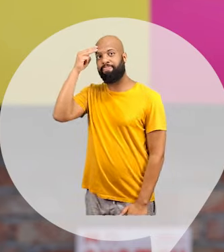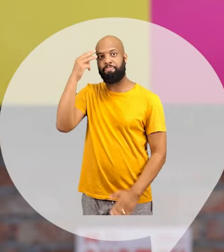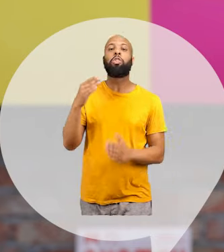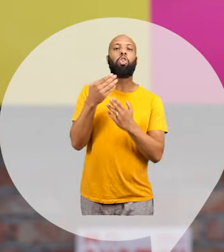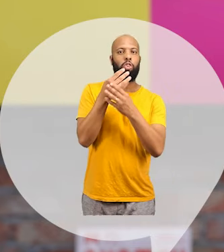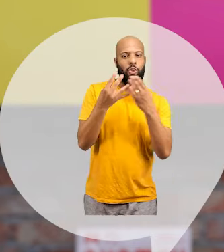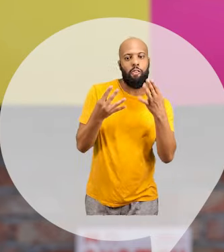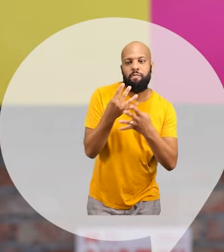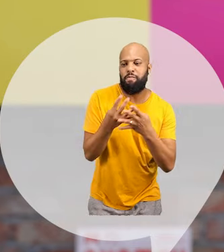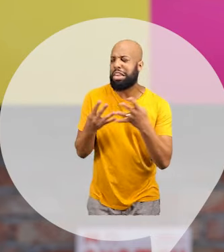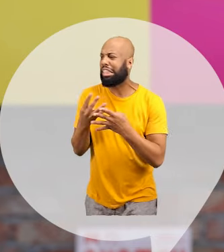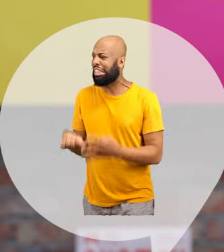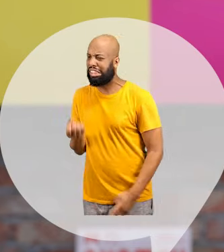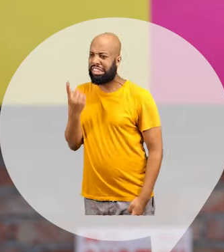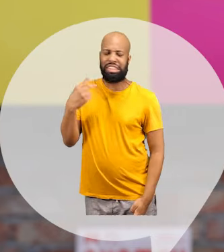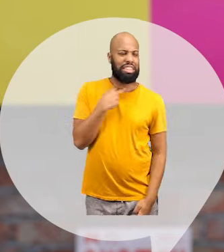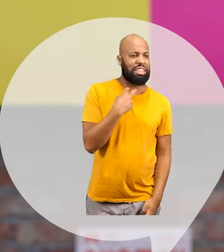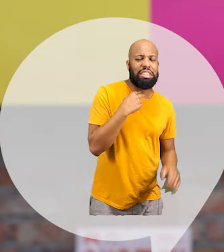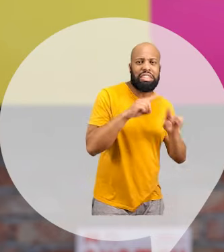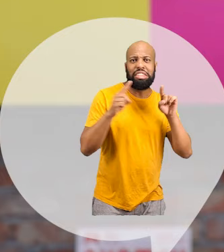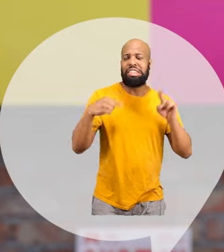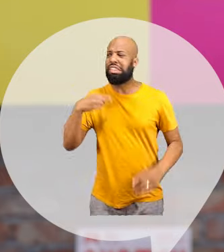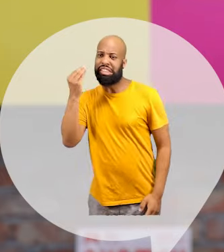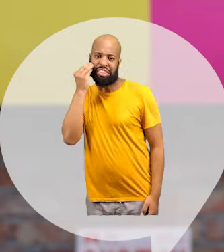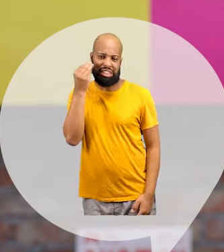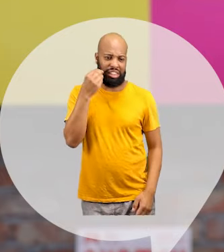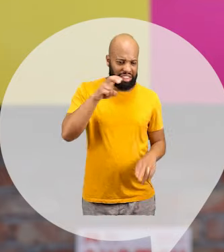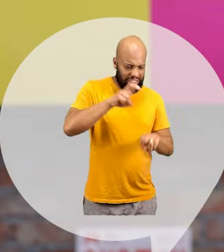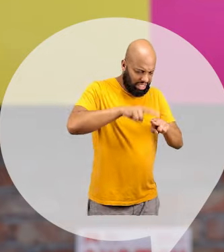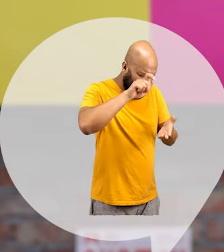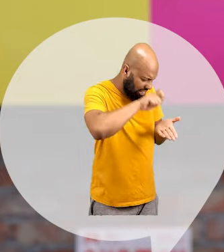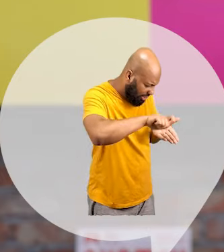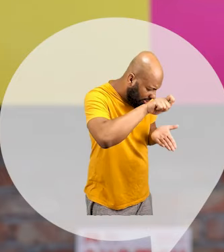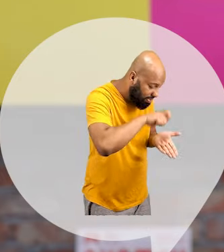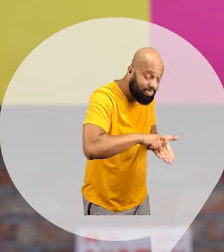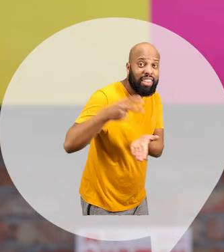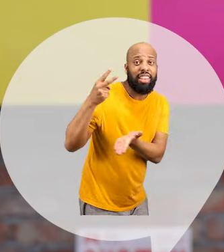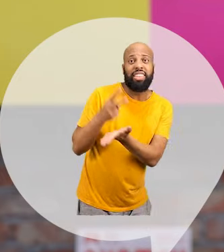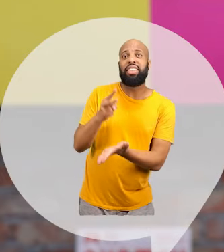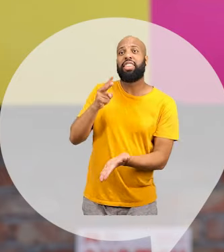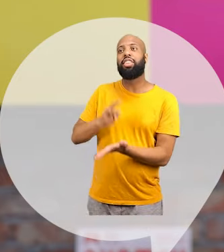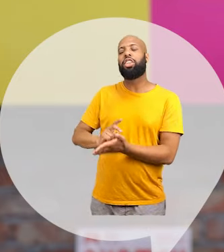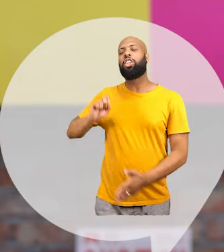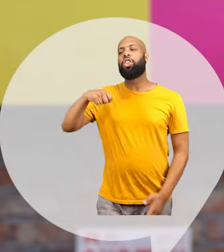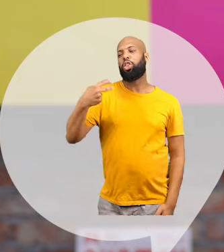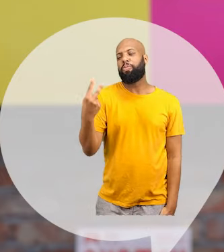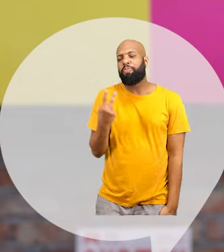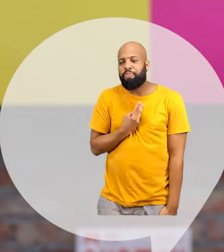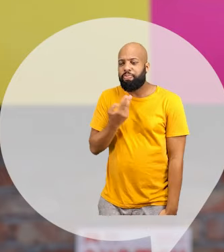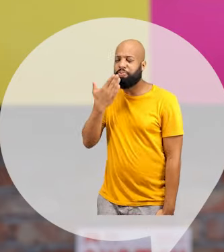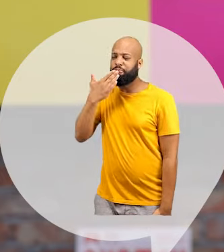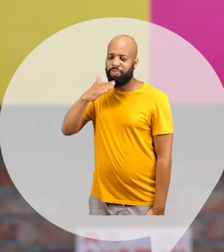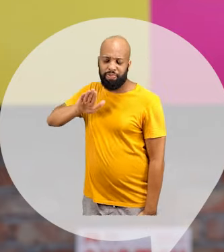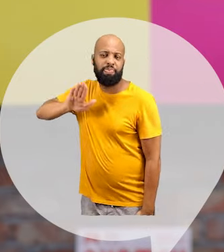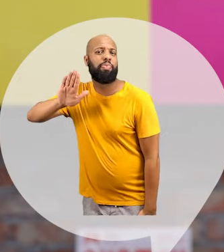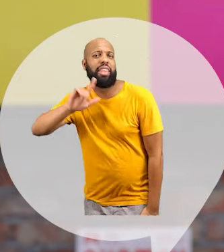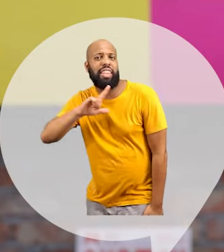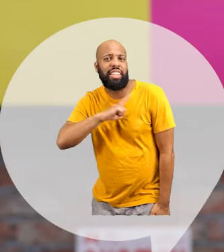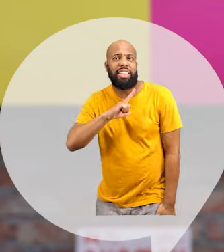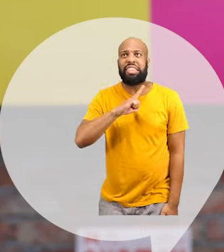mente Admito que é estranho não poder mesmo que eu tente quando eu sento para escrever é sempre sobre a gente